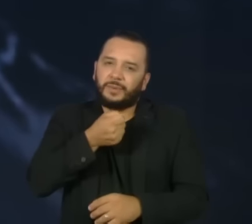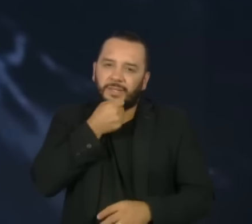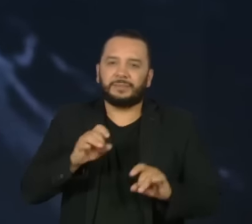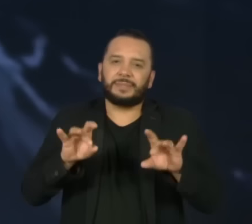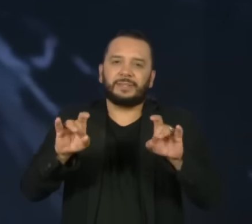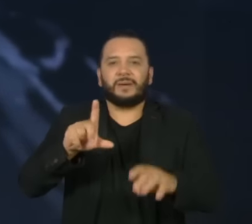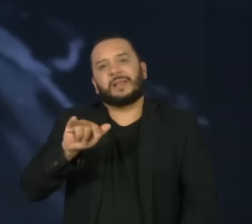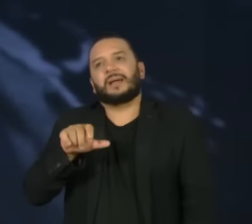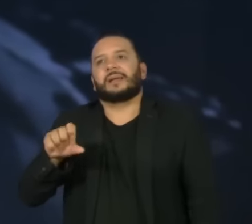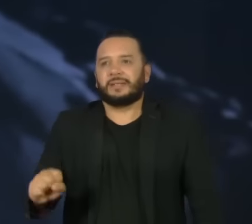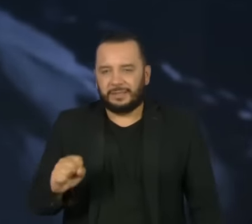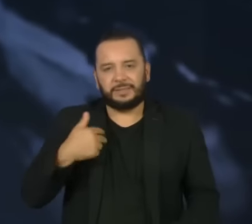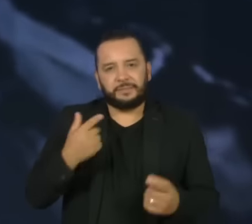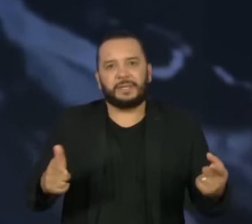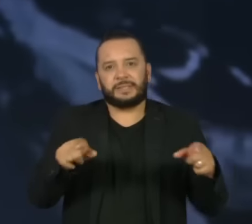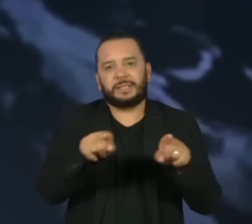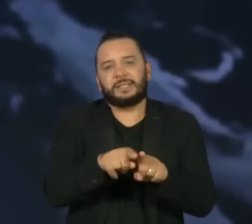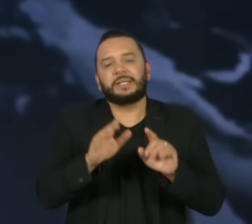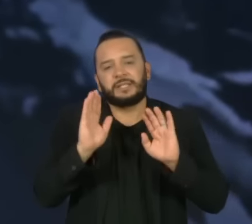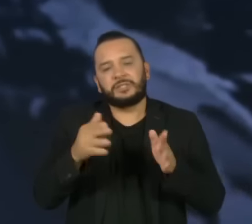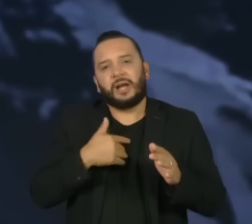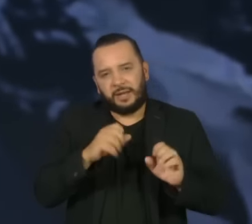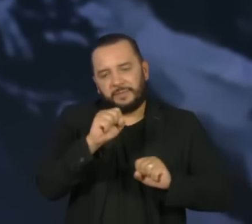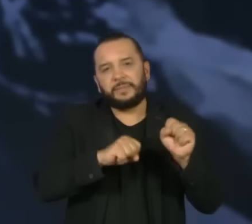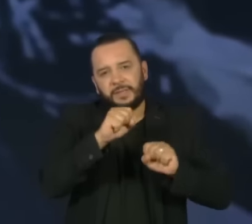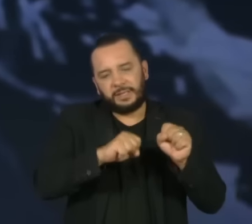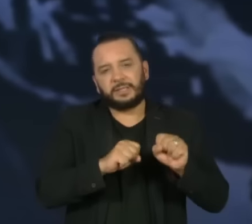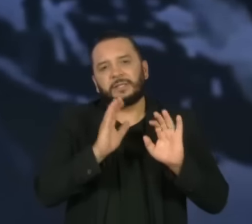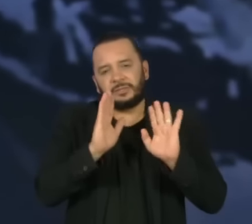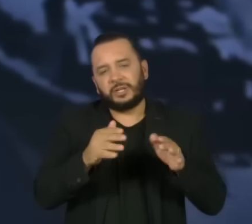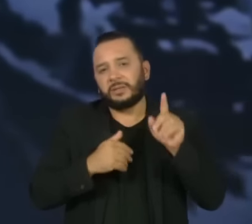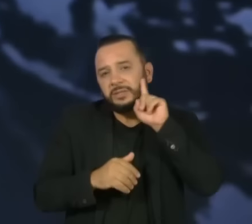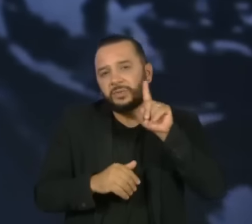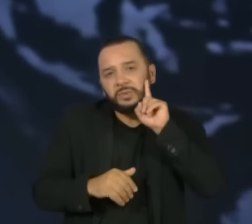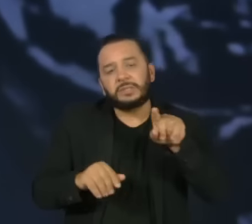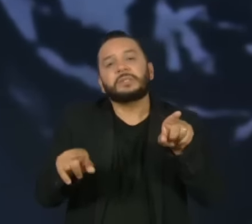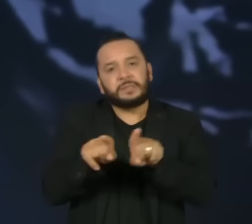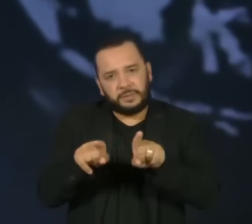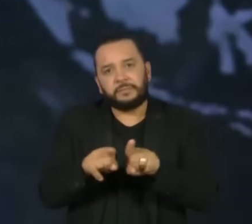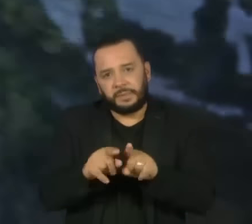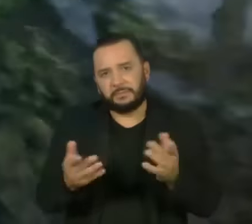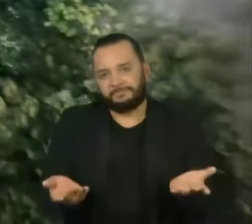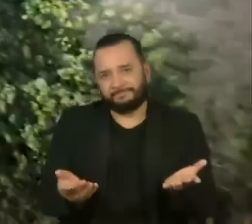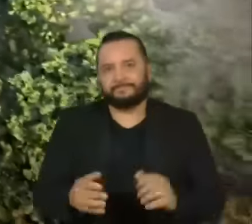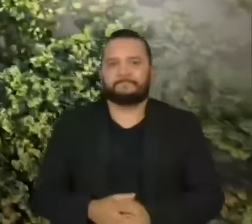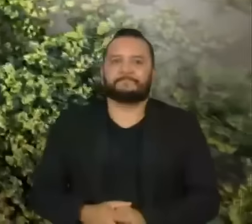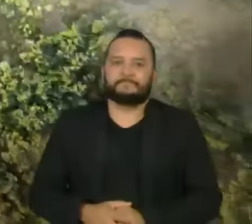Laís Duarte, em parceria com a Amazon Rainforest Journalism Fund e o Pulitzer Center.